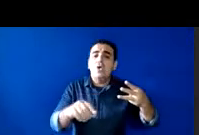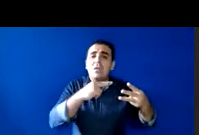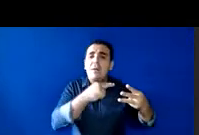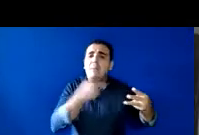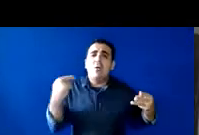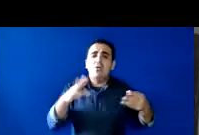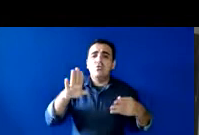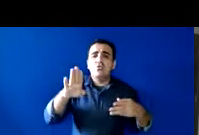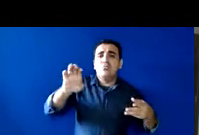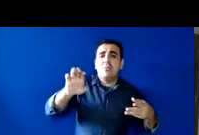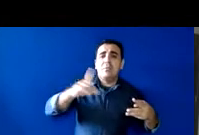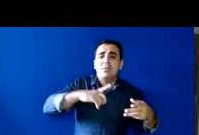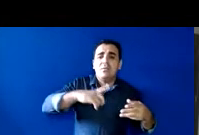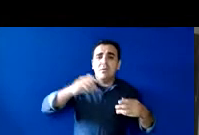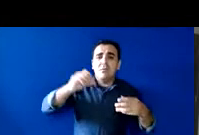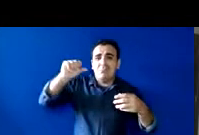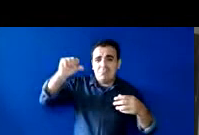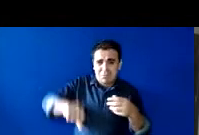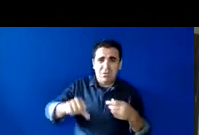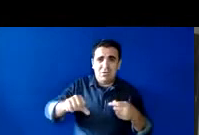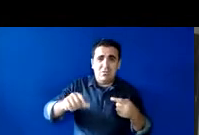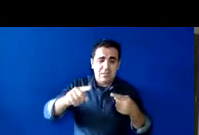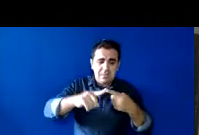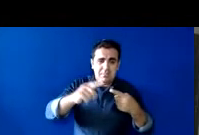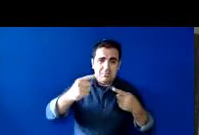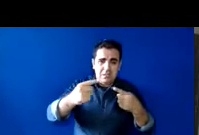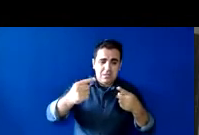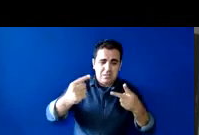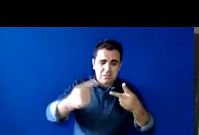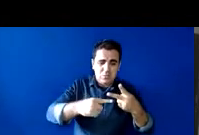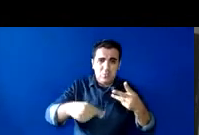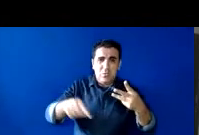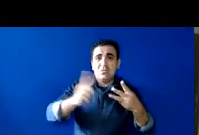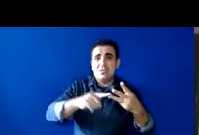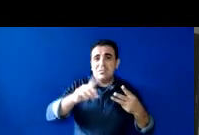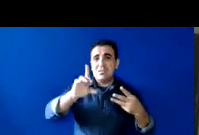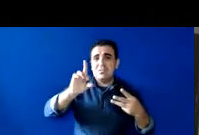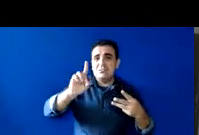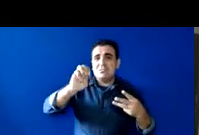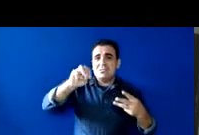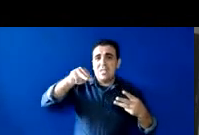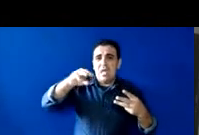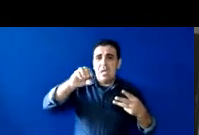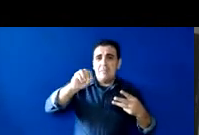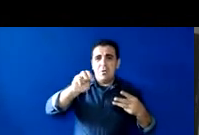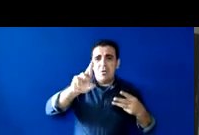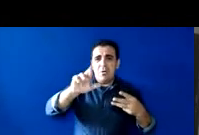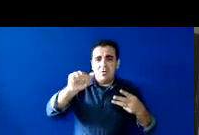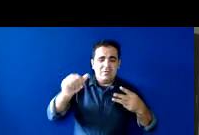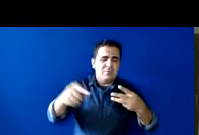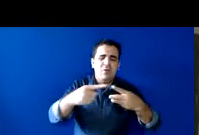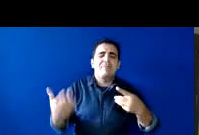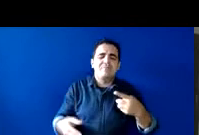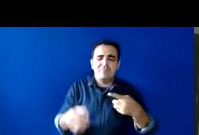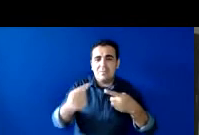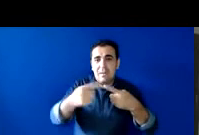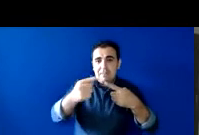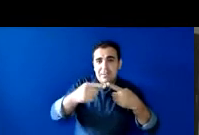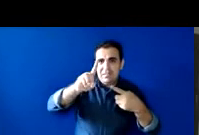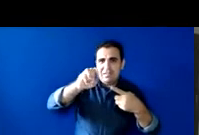mais teve peso. Foi na primeira demora, na segunda ou na terceira. Quais são essas demoras? Só rapidamente aqui falar. A